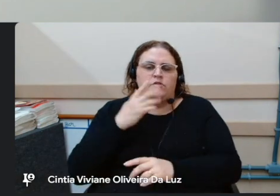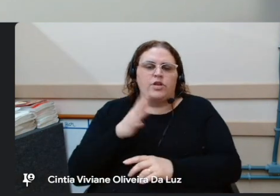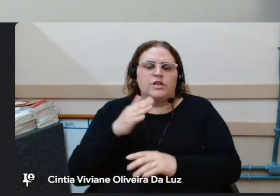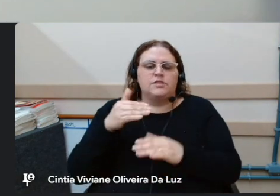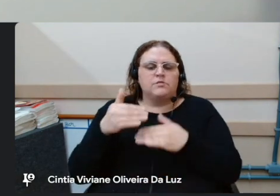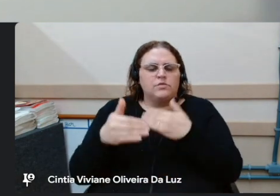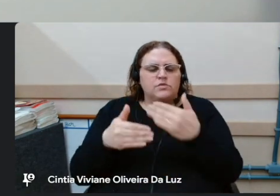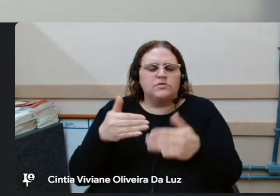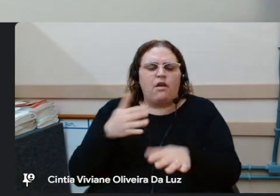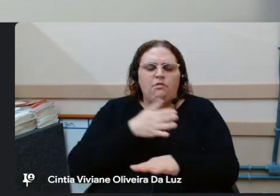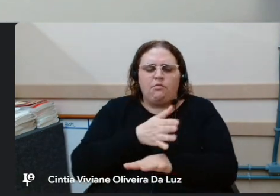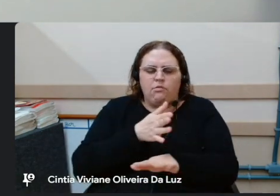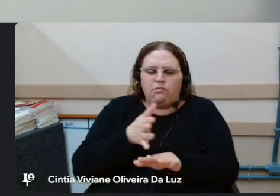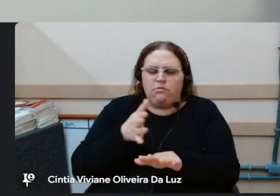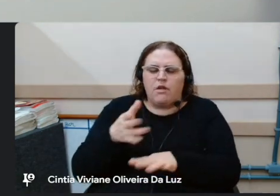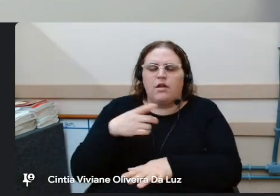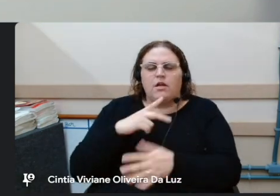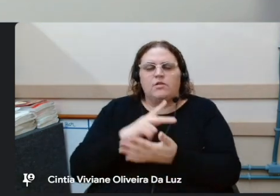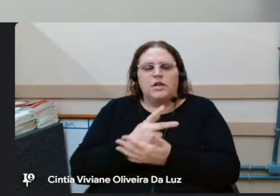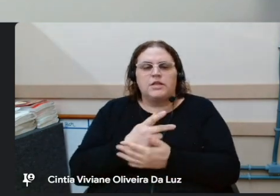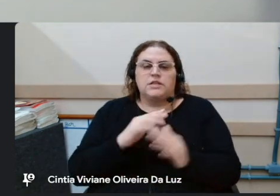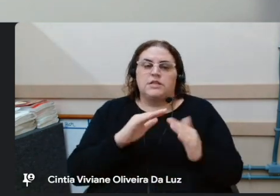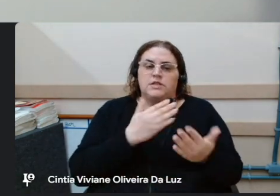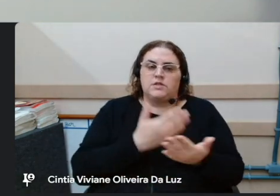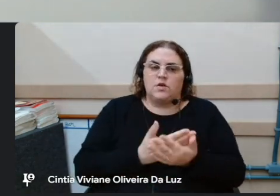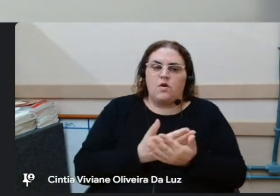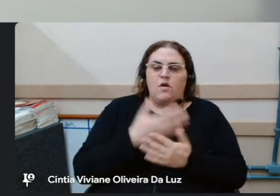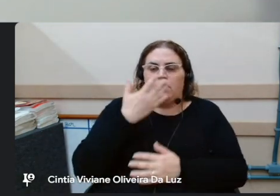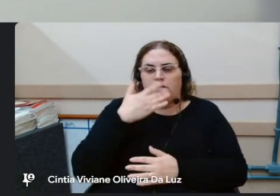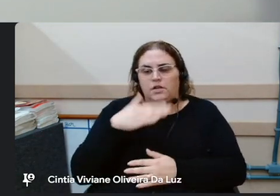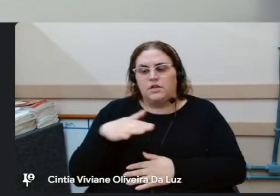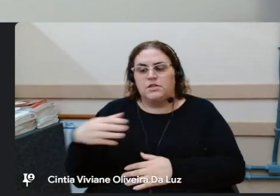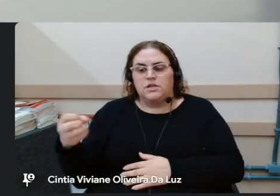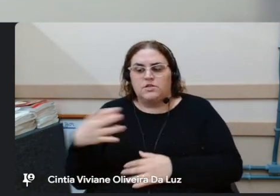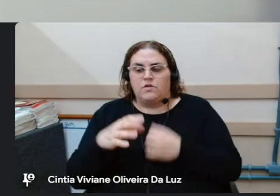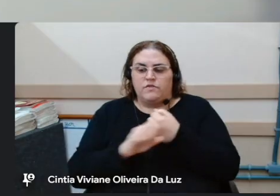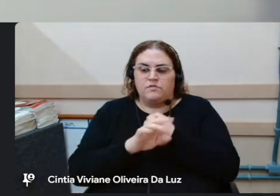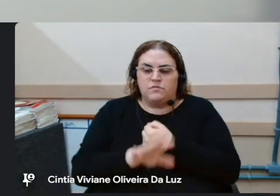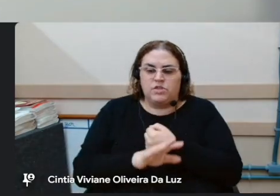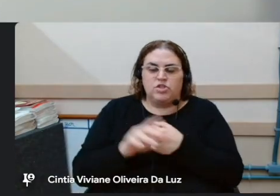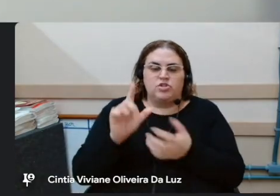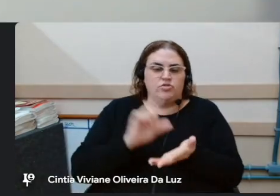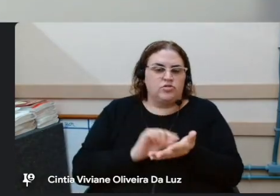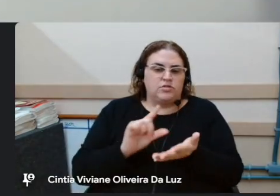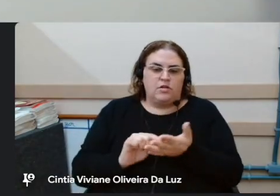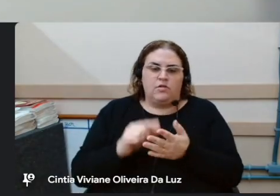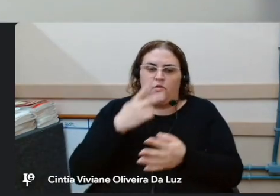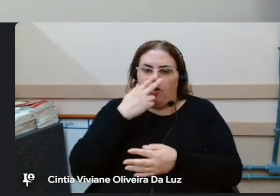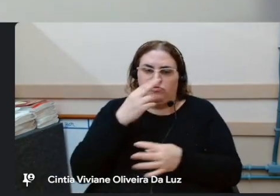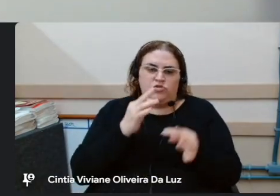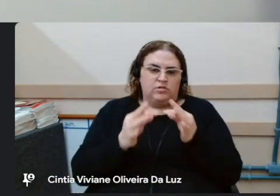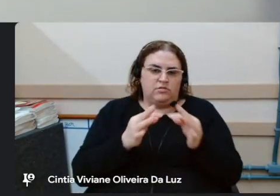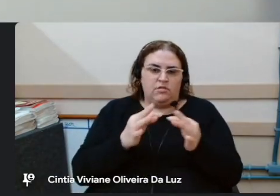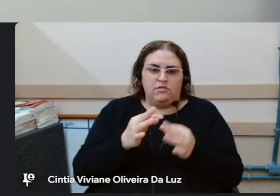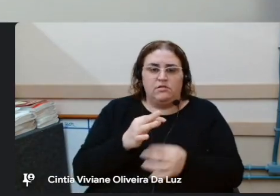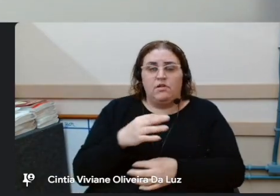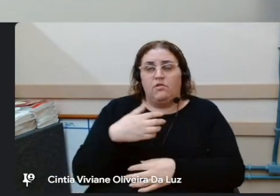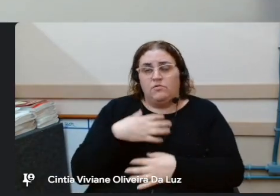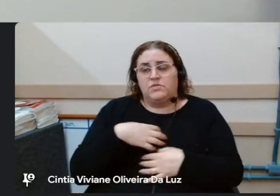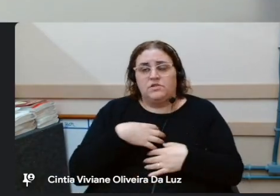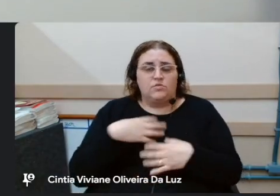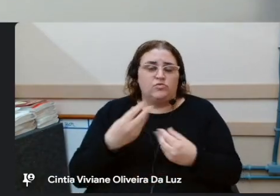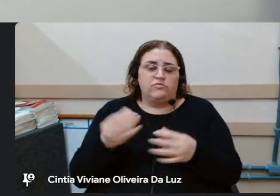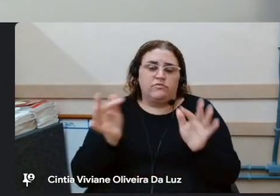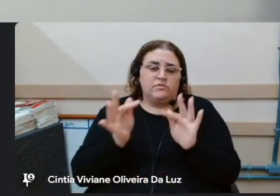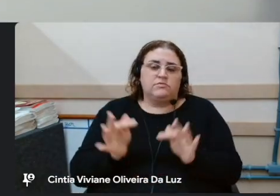alguém comentou esse processo ambíguo né que acontece entre a escola a criança e as mídias essas novas mídias digitais como o tiktok eu fico muito feliz